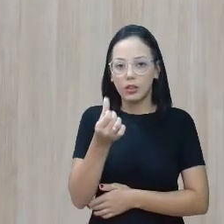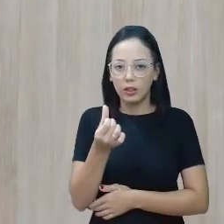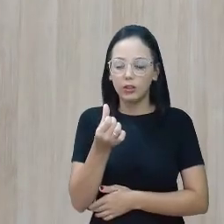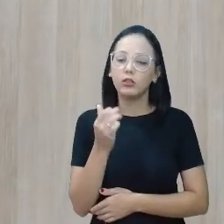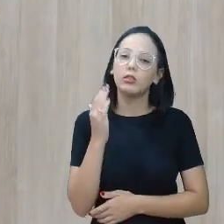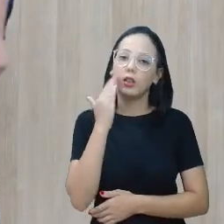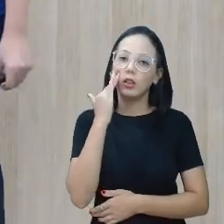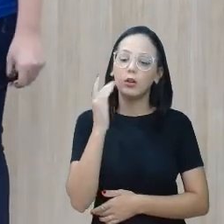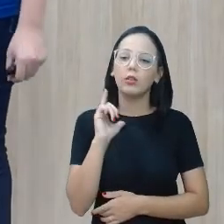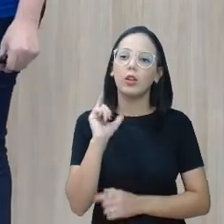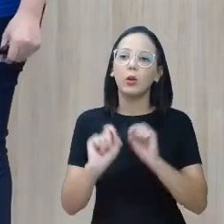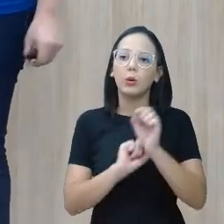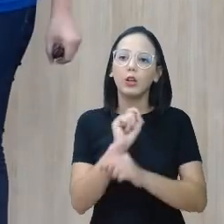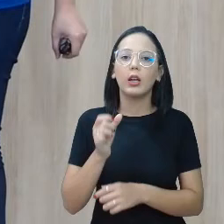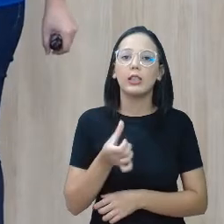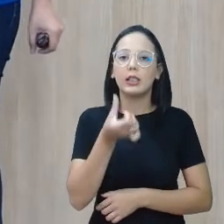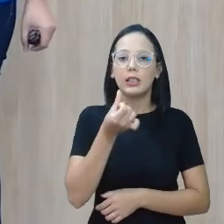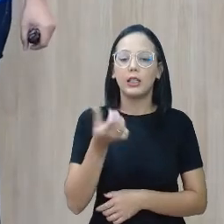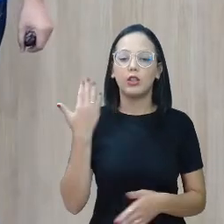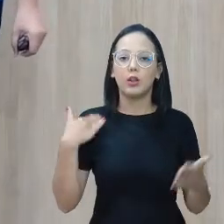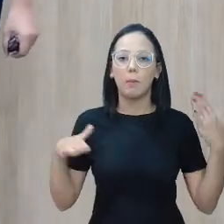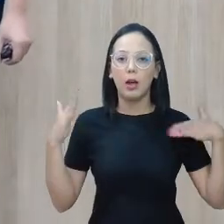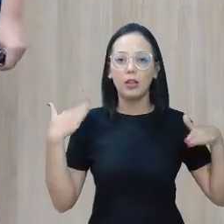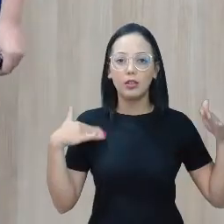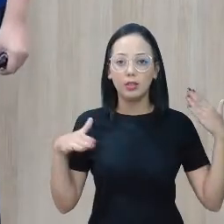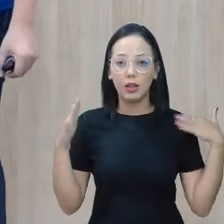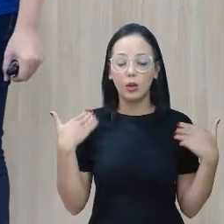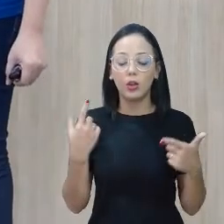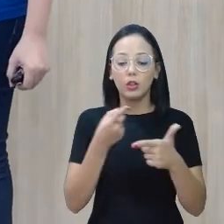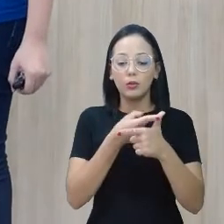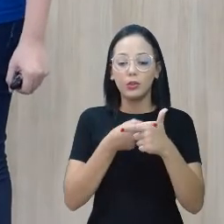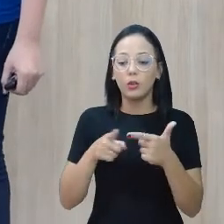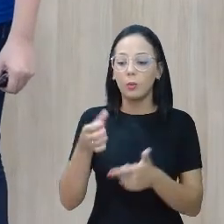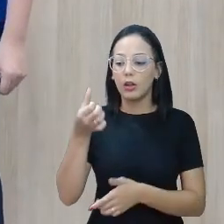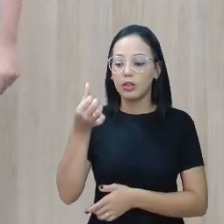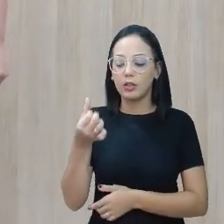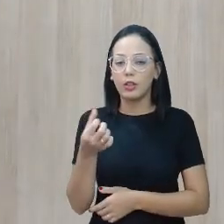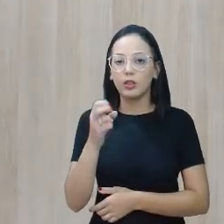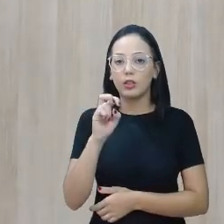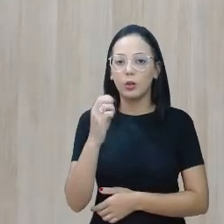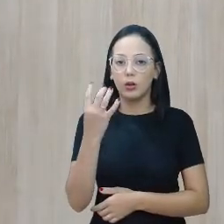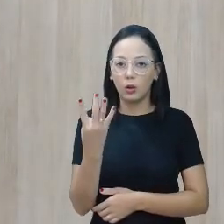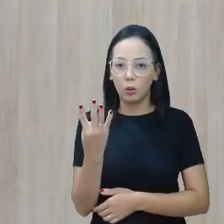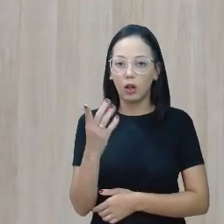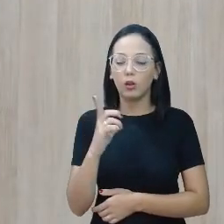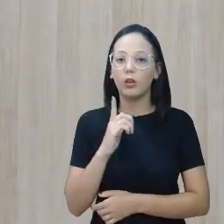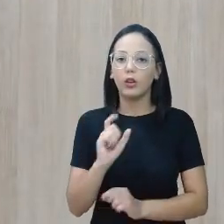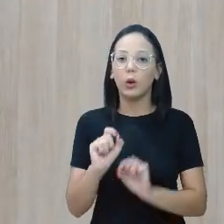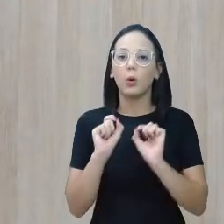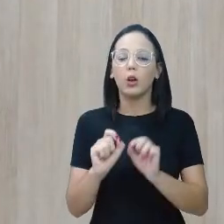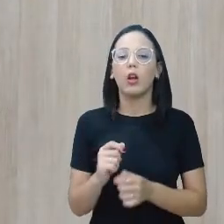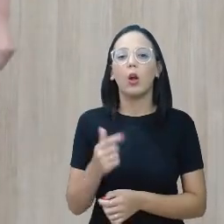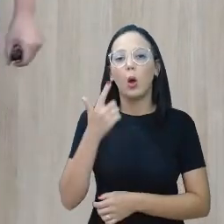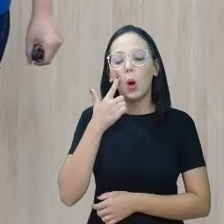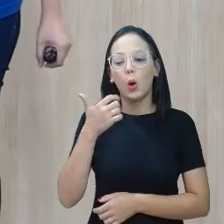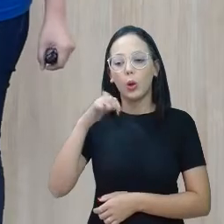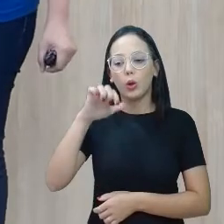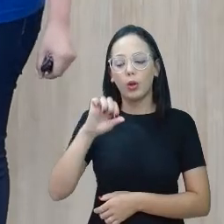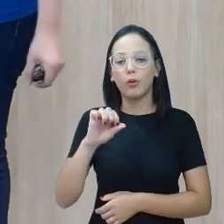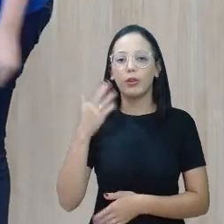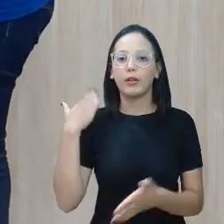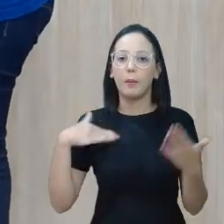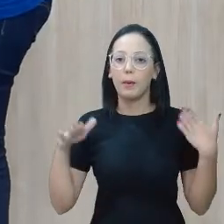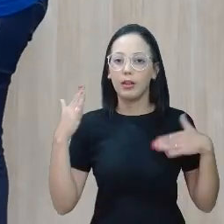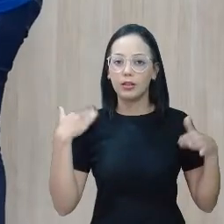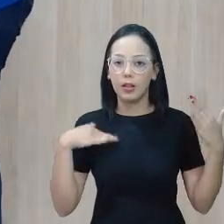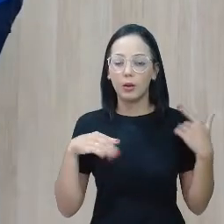ali, eu tenho 6 passeios. Dividindo para 6, 54, eu vou ter 9 passeios.